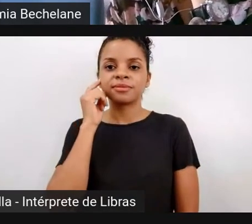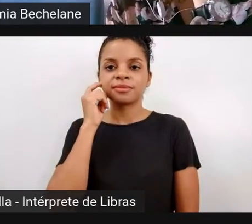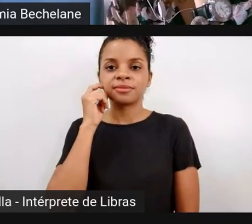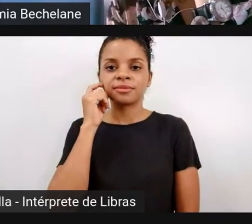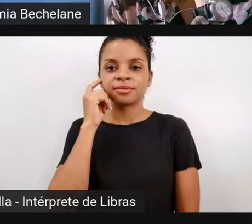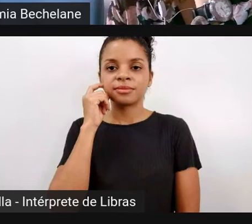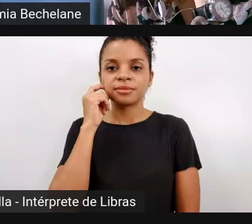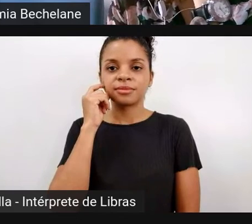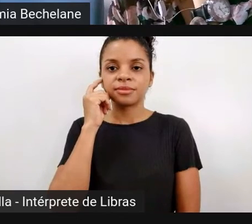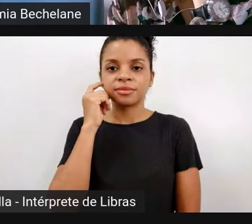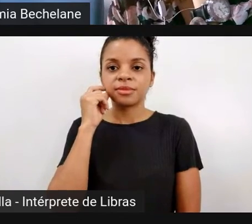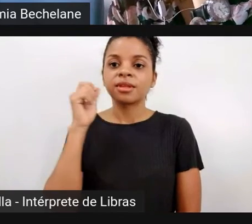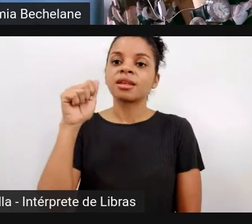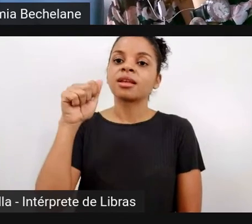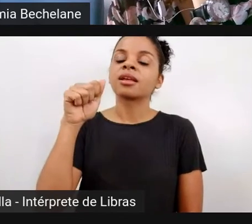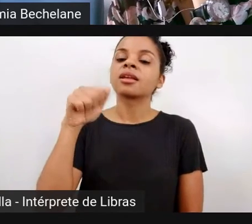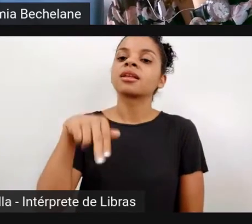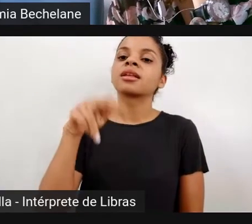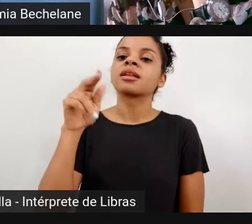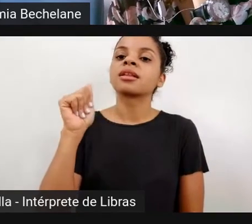Ana Maruzzi?